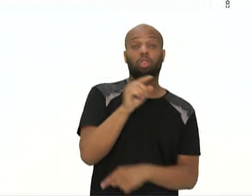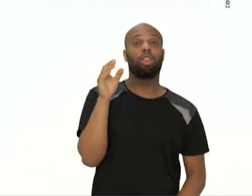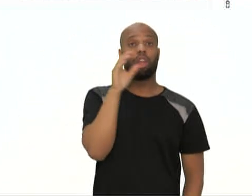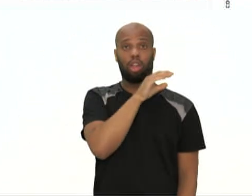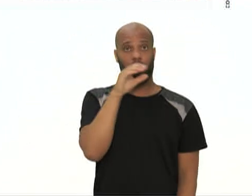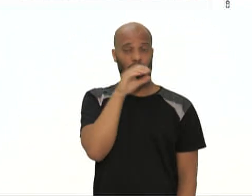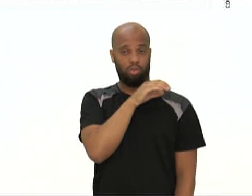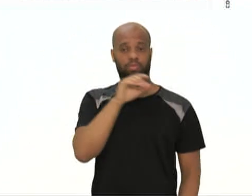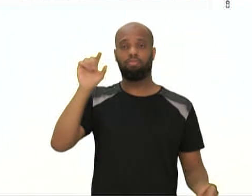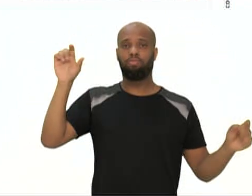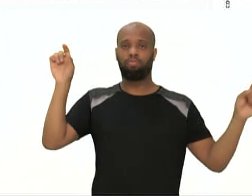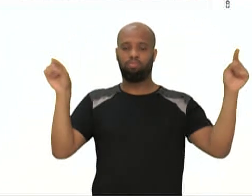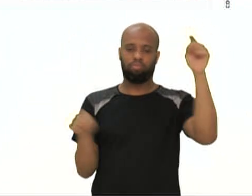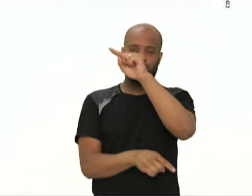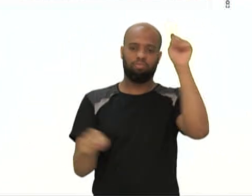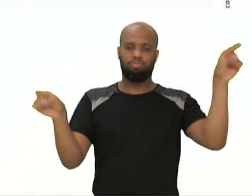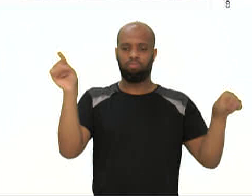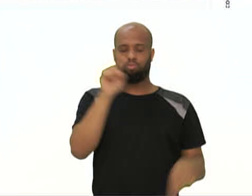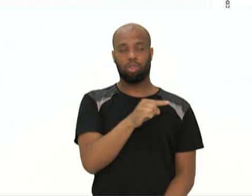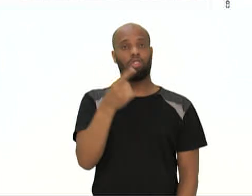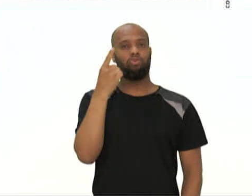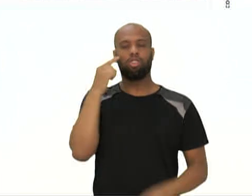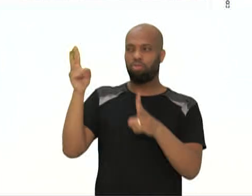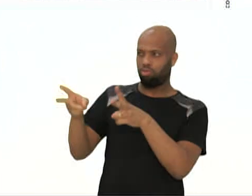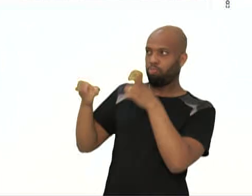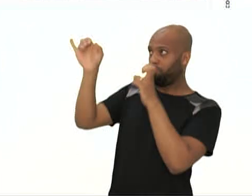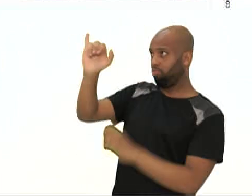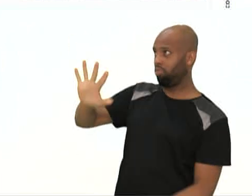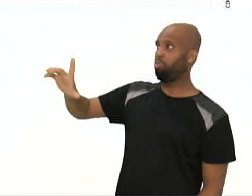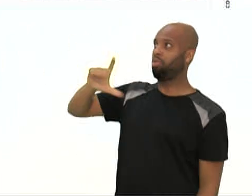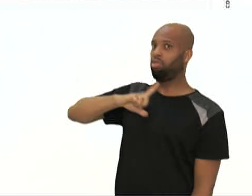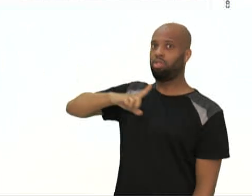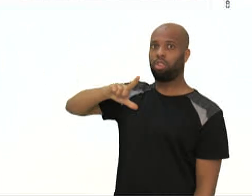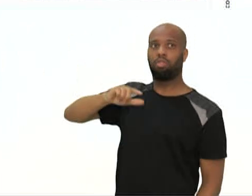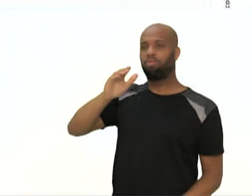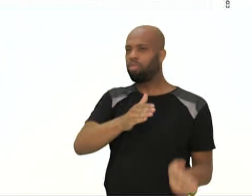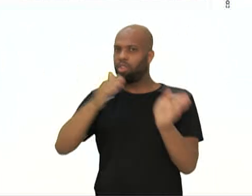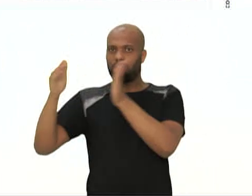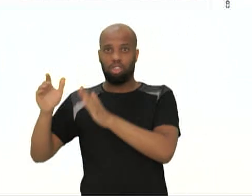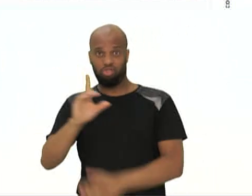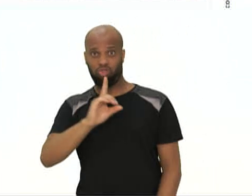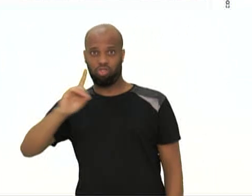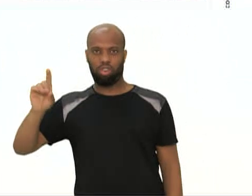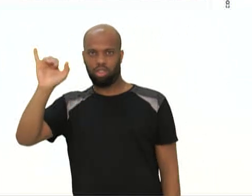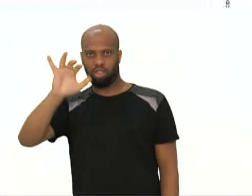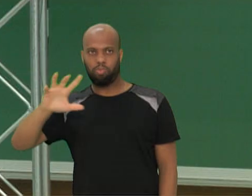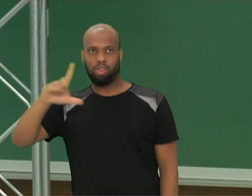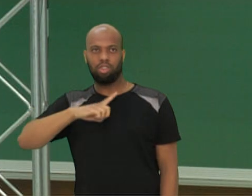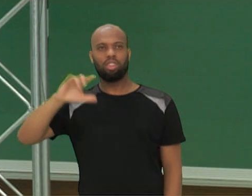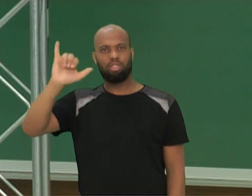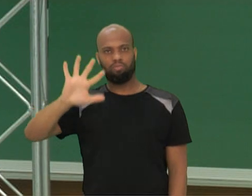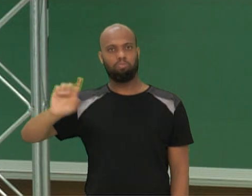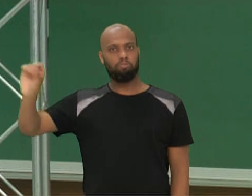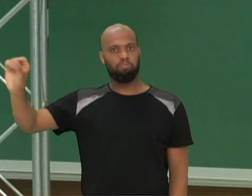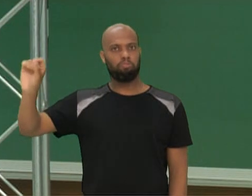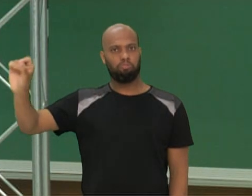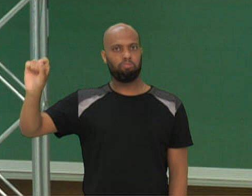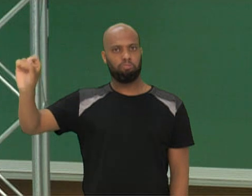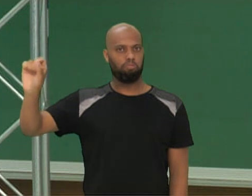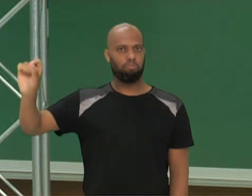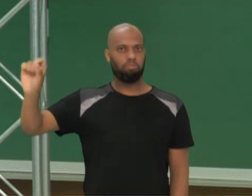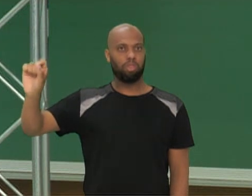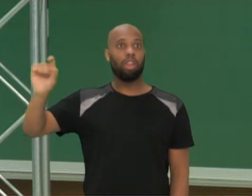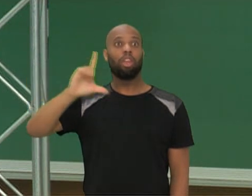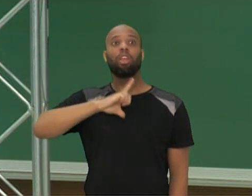inversão térmica. Observe, antes de lermos a definição, do lado direito aqui, ó, as figuras.